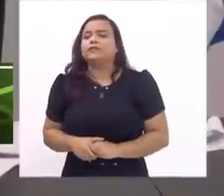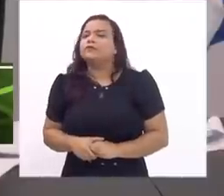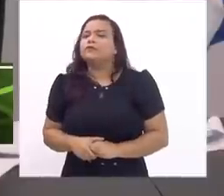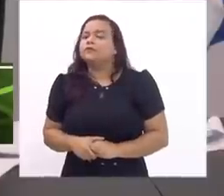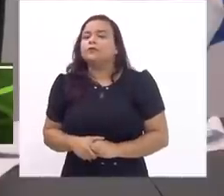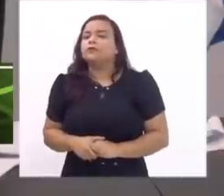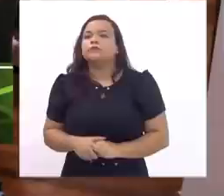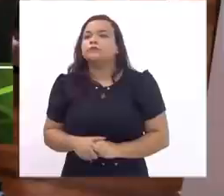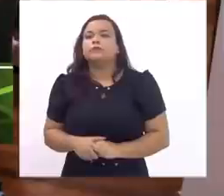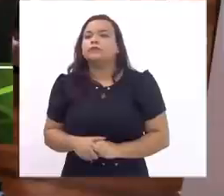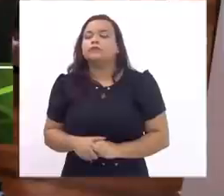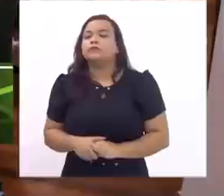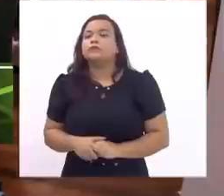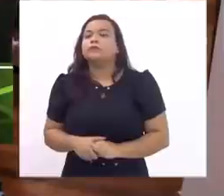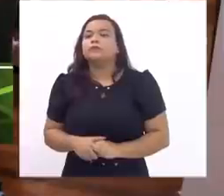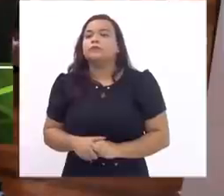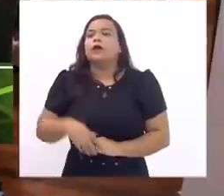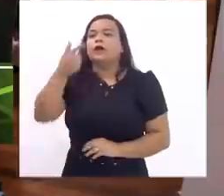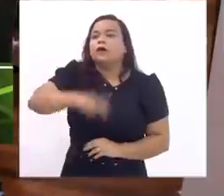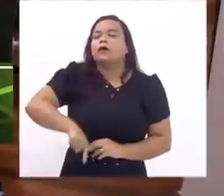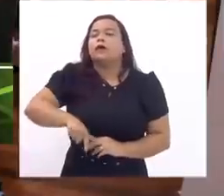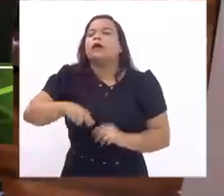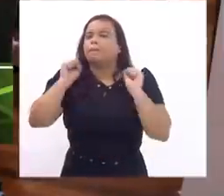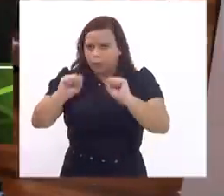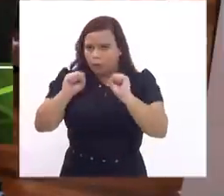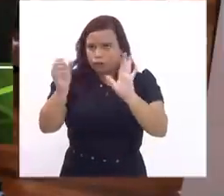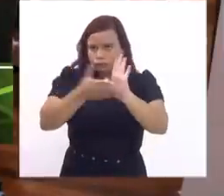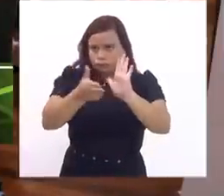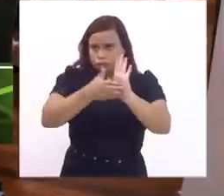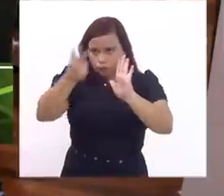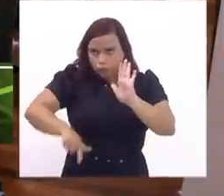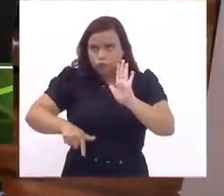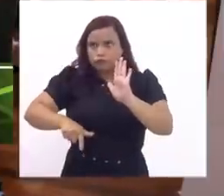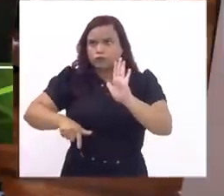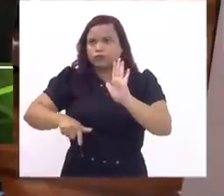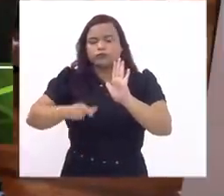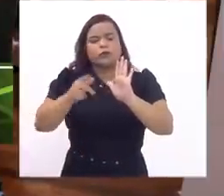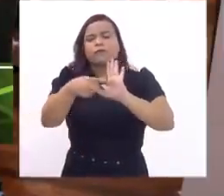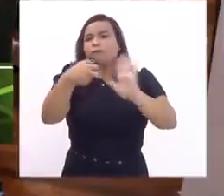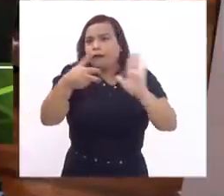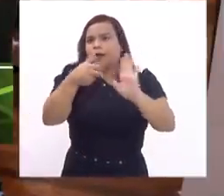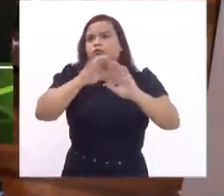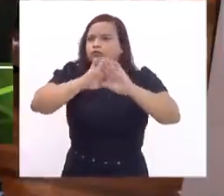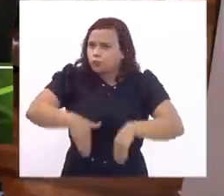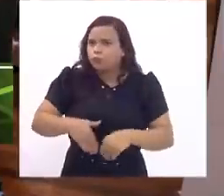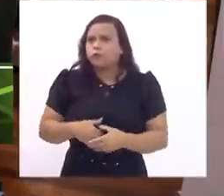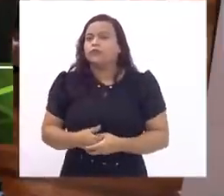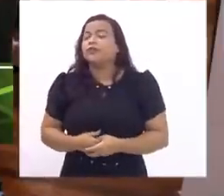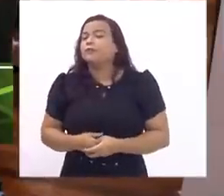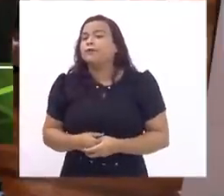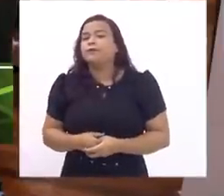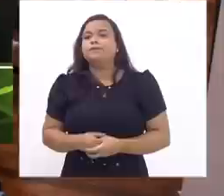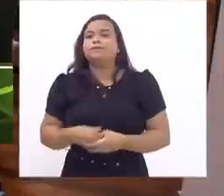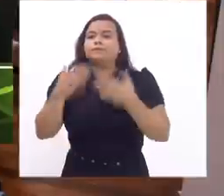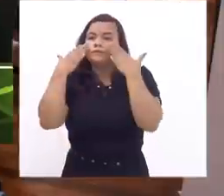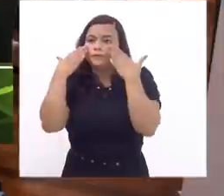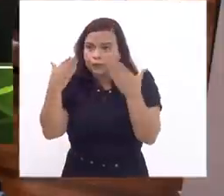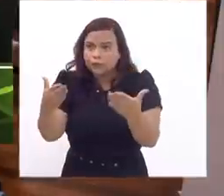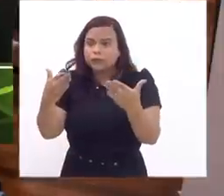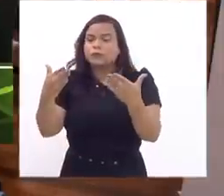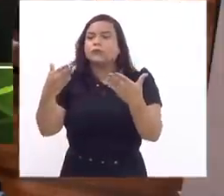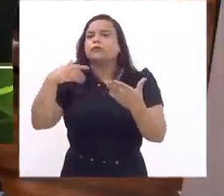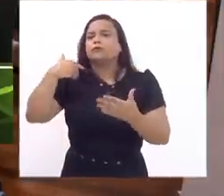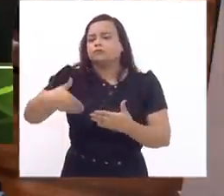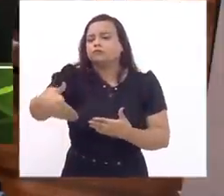Pode repetir a proposta? Derruba o veto apresenta nas próximas 48